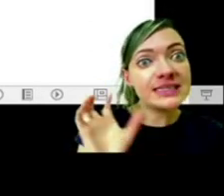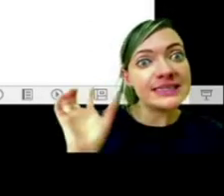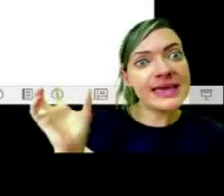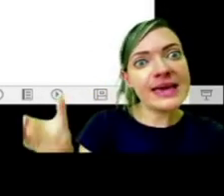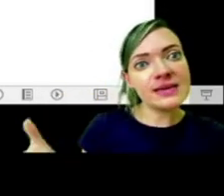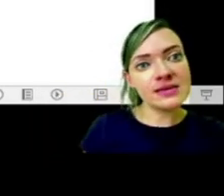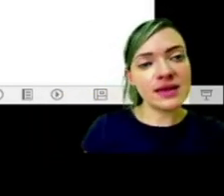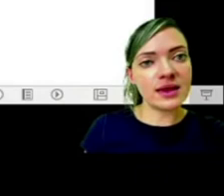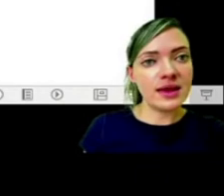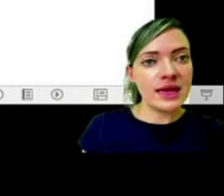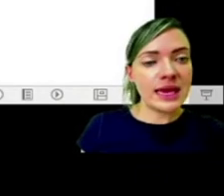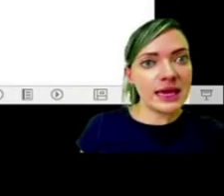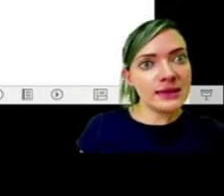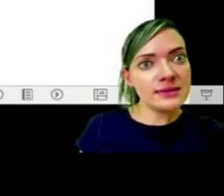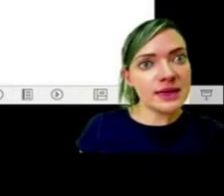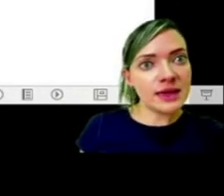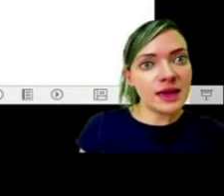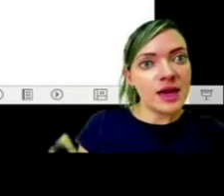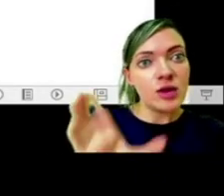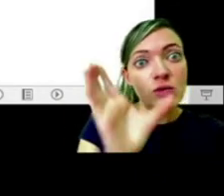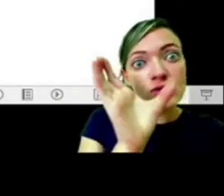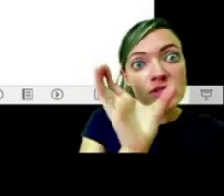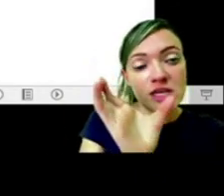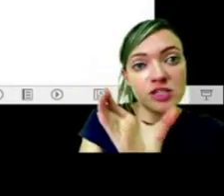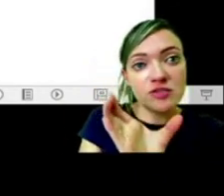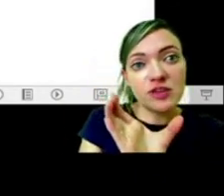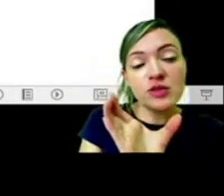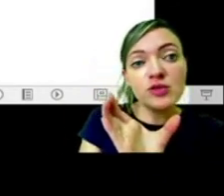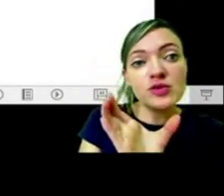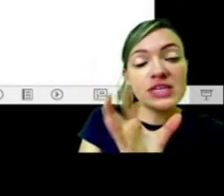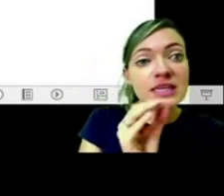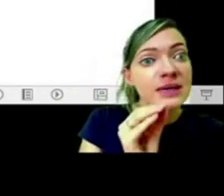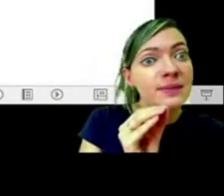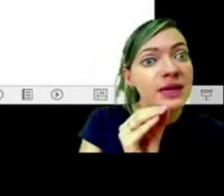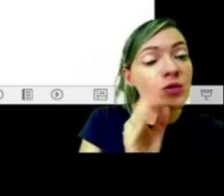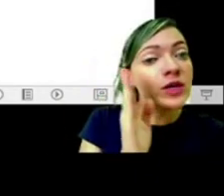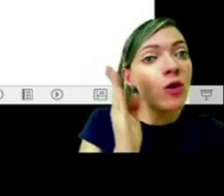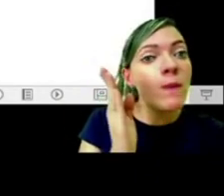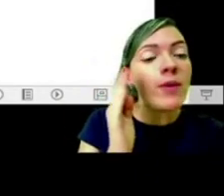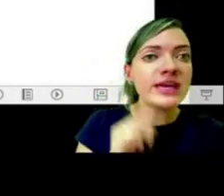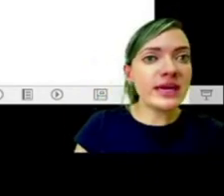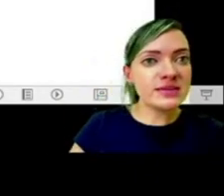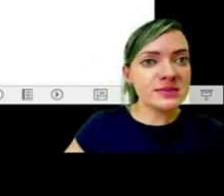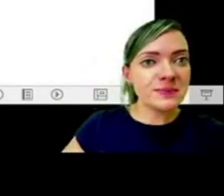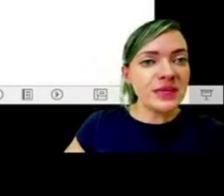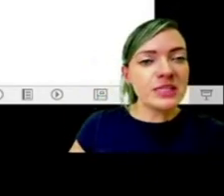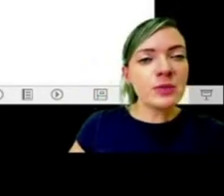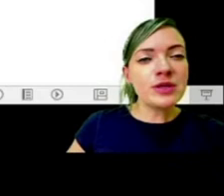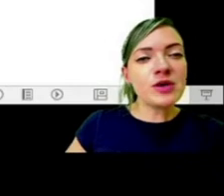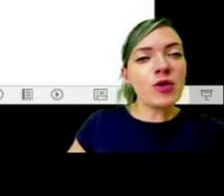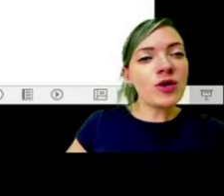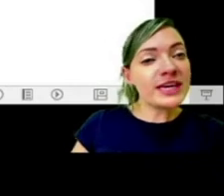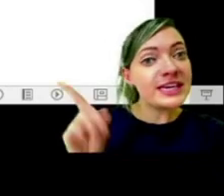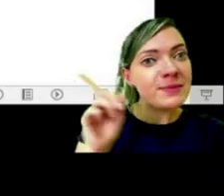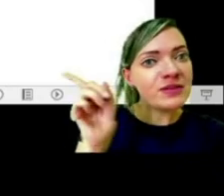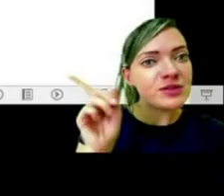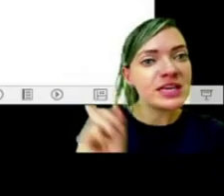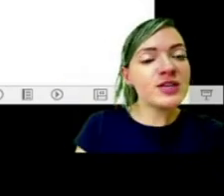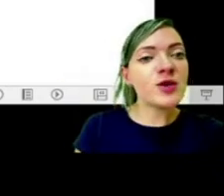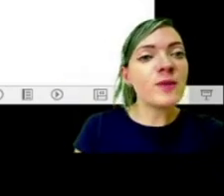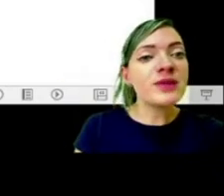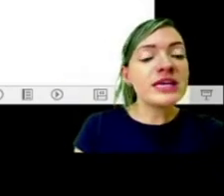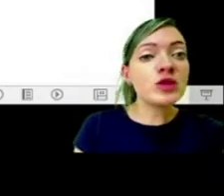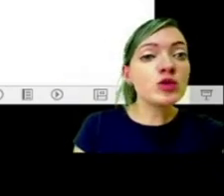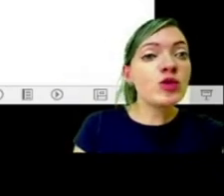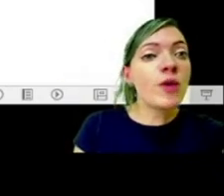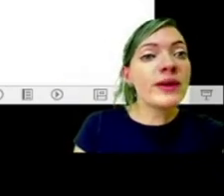ordem de grandeza entre os indivíduos e também o que compõe eles. Então, por isso que eu coloquei aqui para